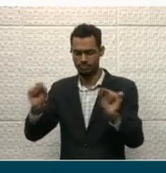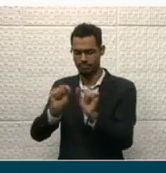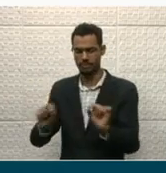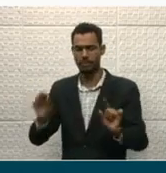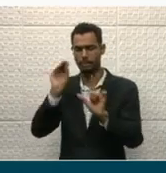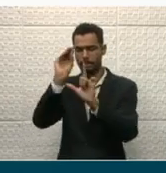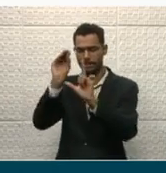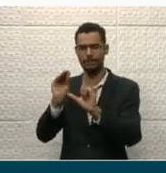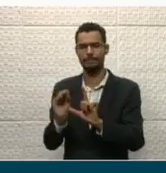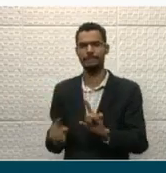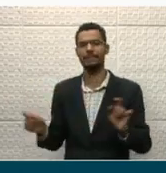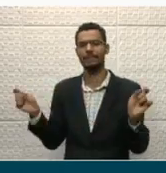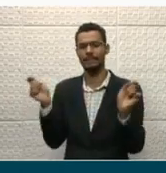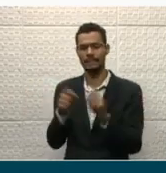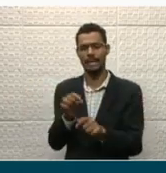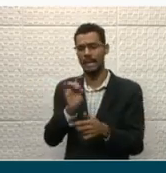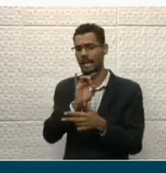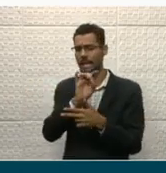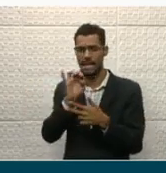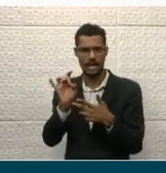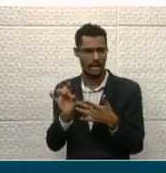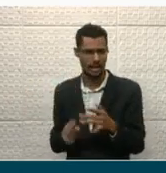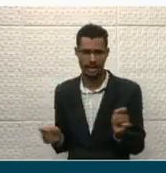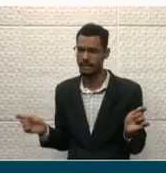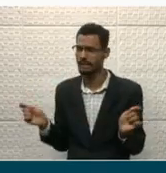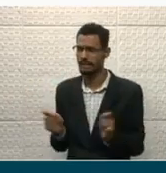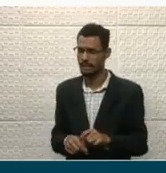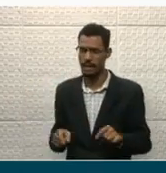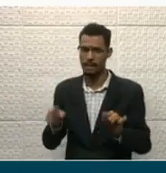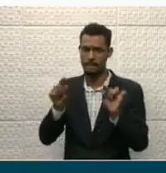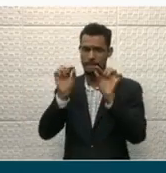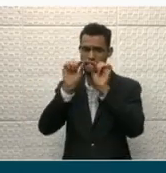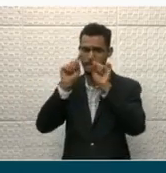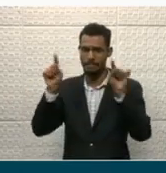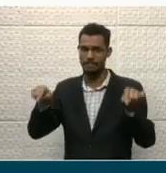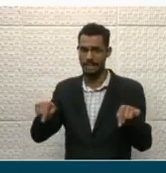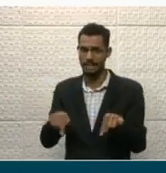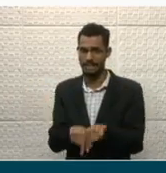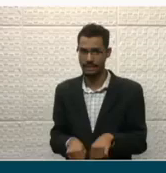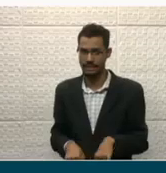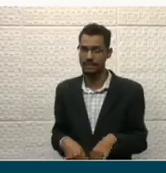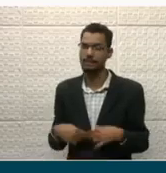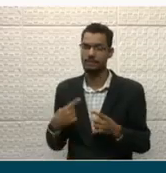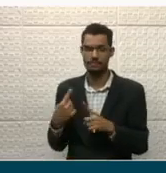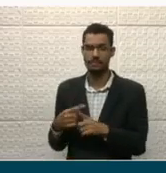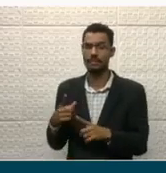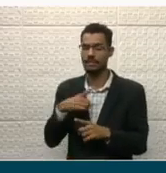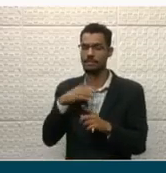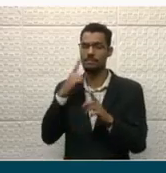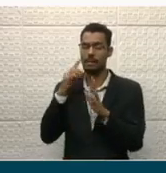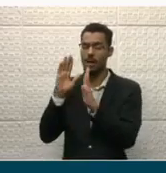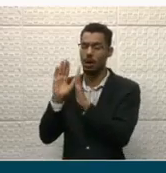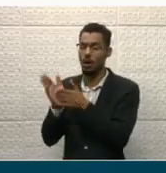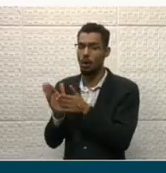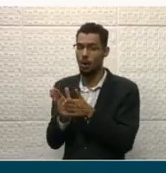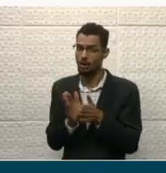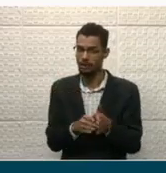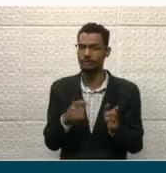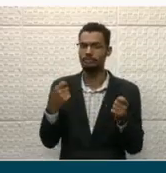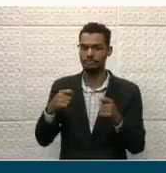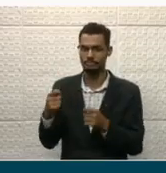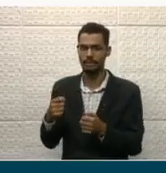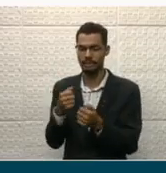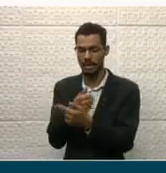compor agora cada uma das entradas da matriz canônica, respeitando apenas a ordem em que nós estamos tomando